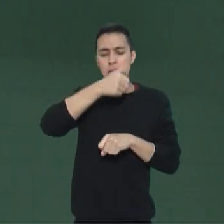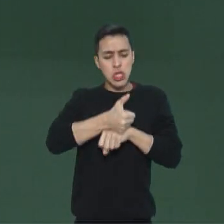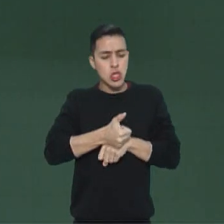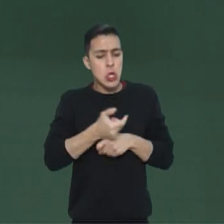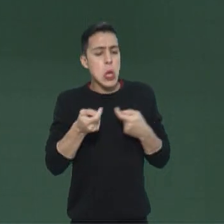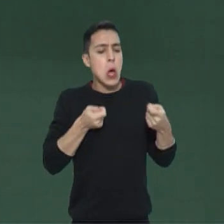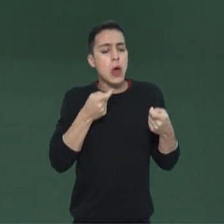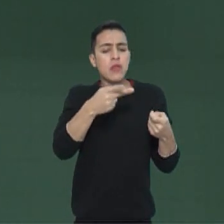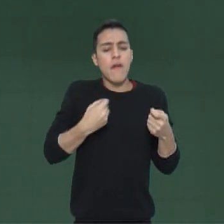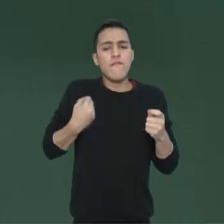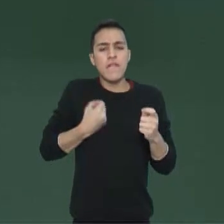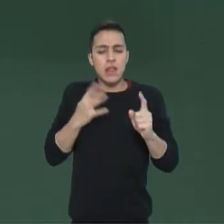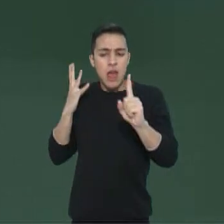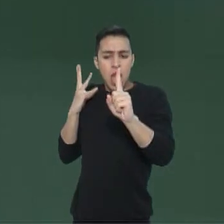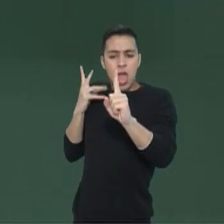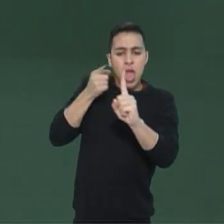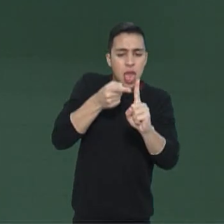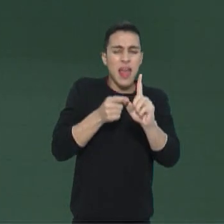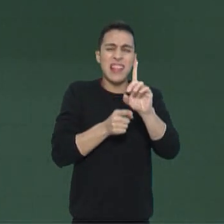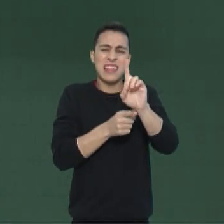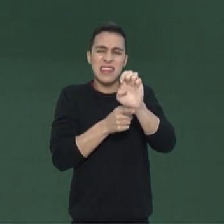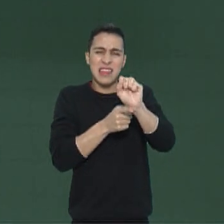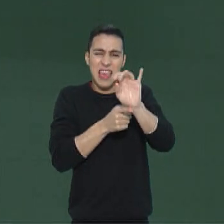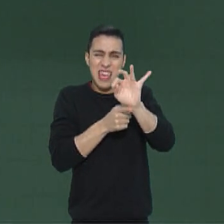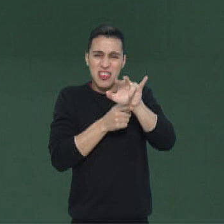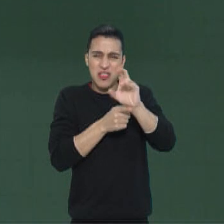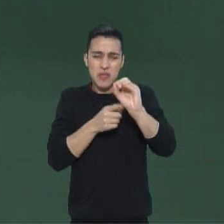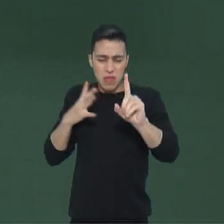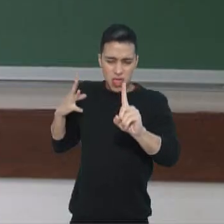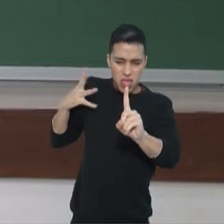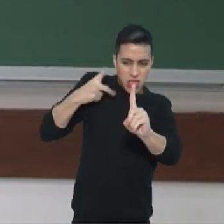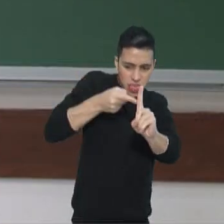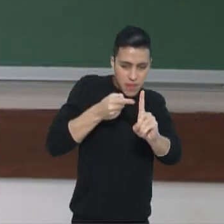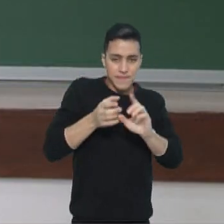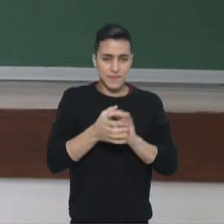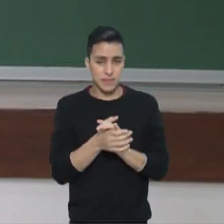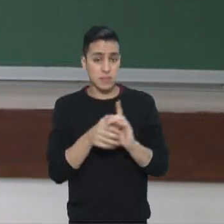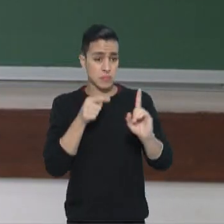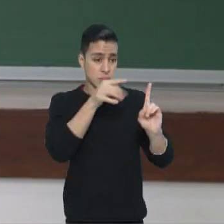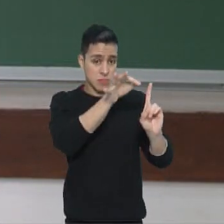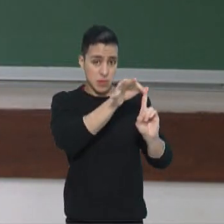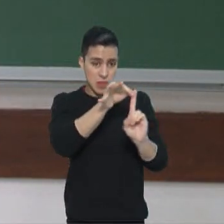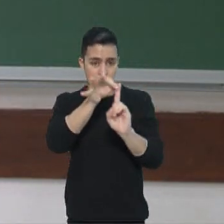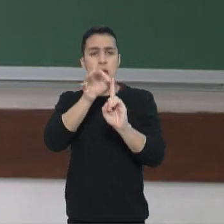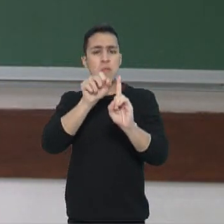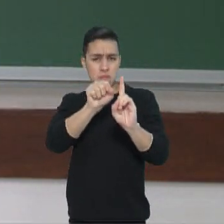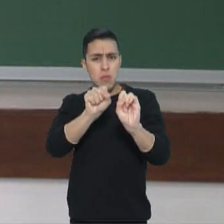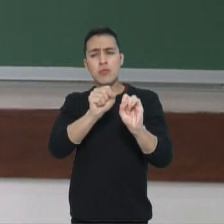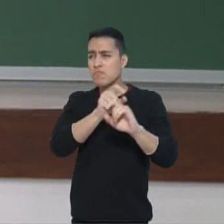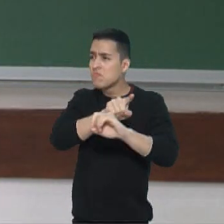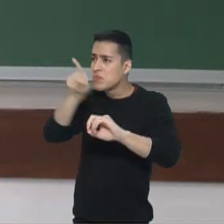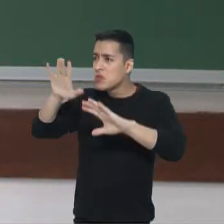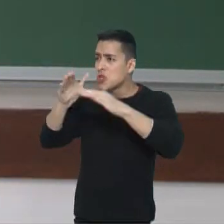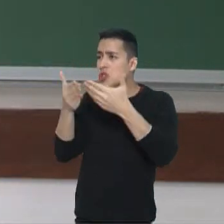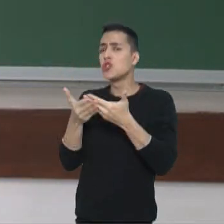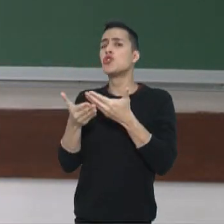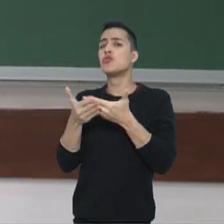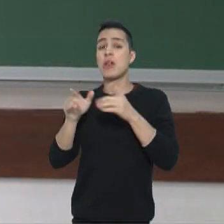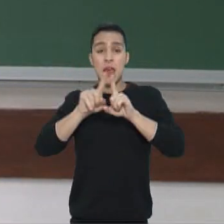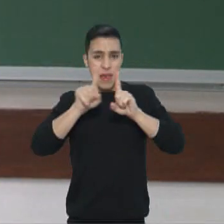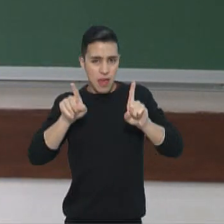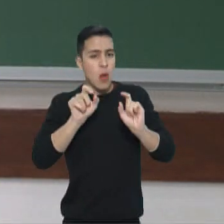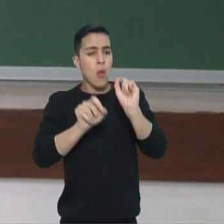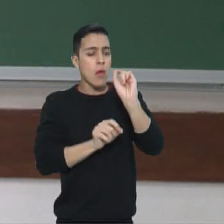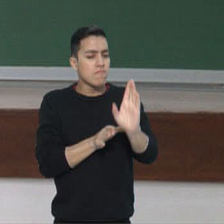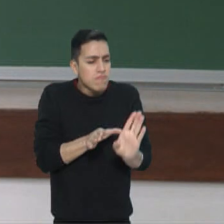destino. Porém, a mulher, ela poderia até ser educada de uma forma mais formal, mas ela também era orientada